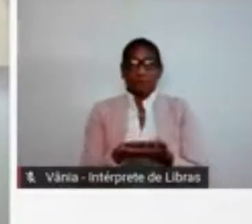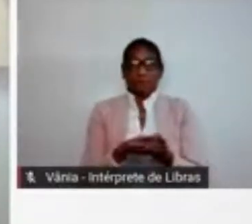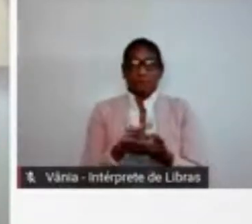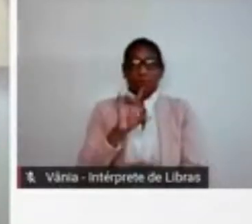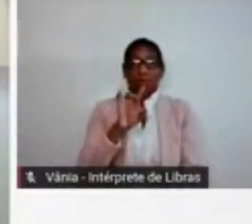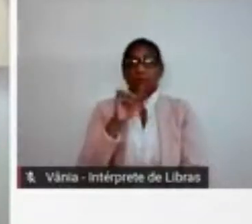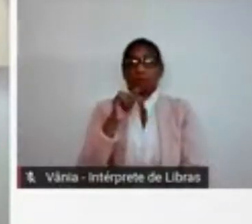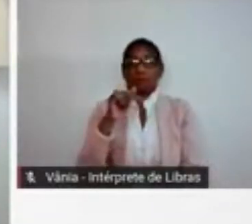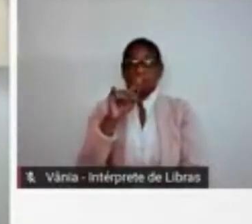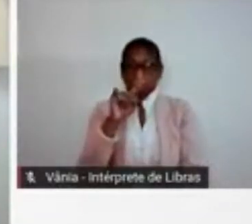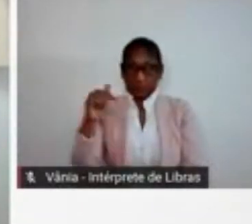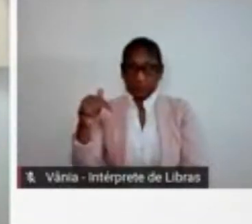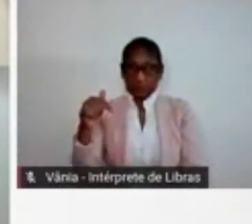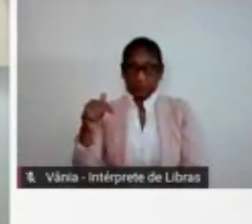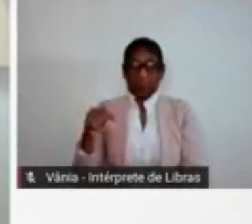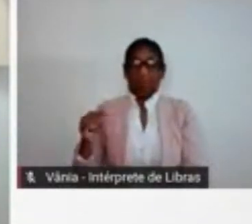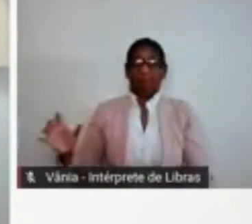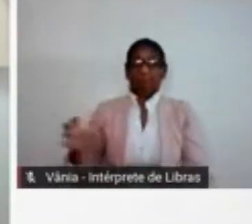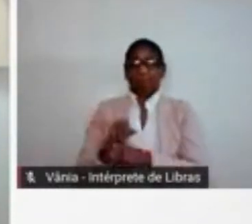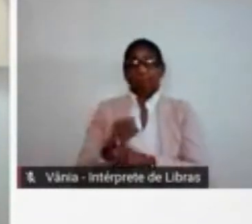estado, e são